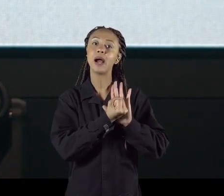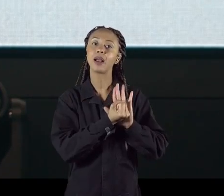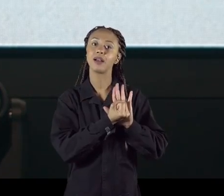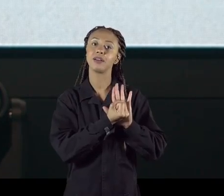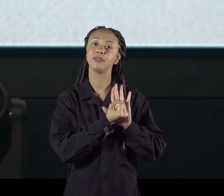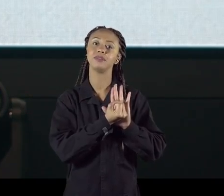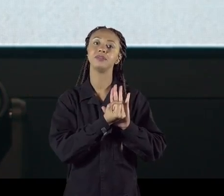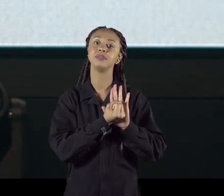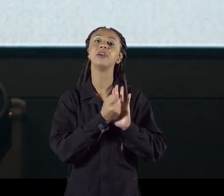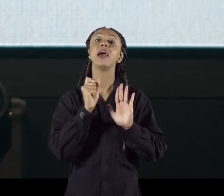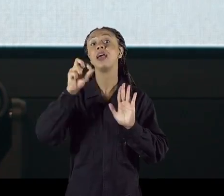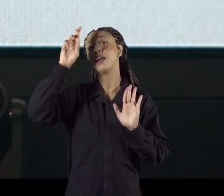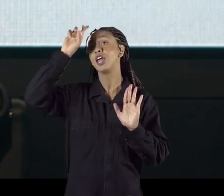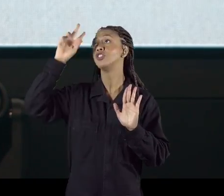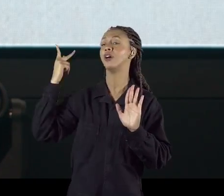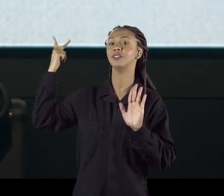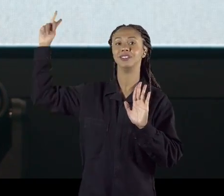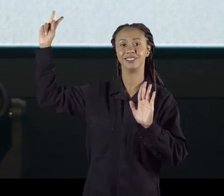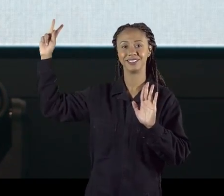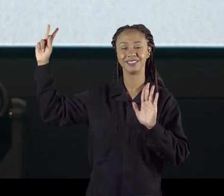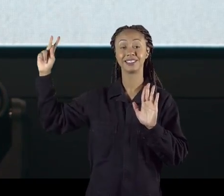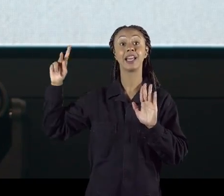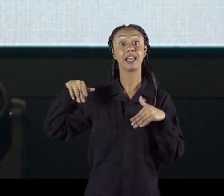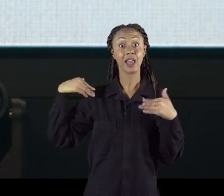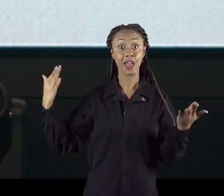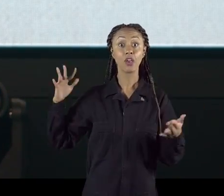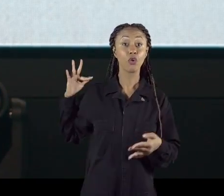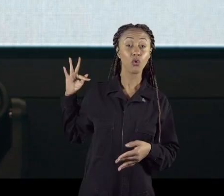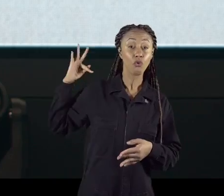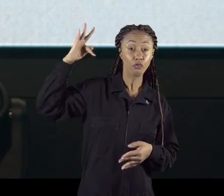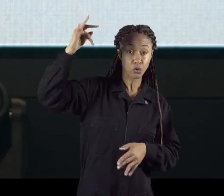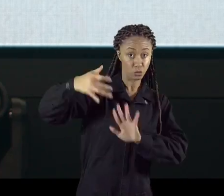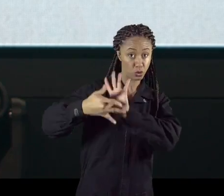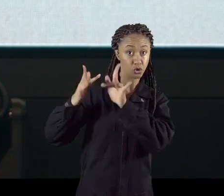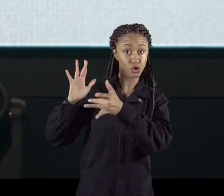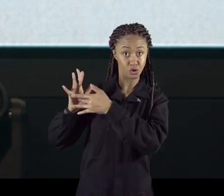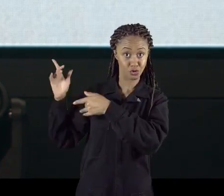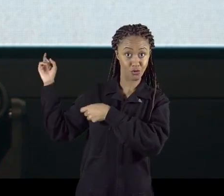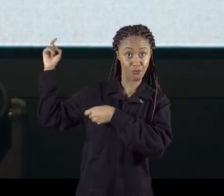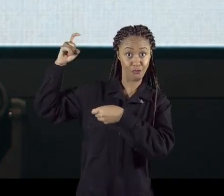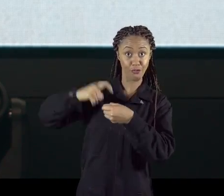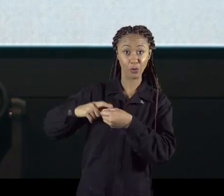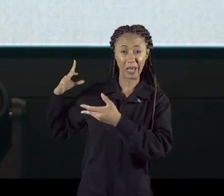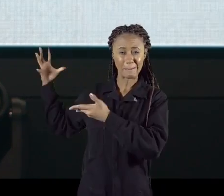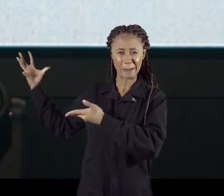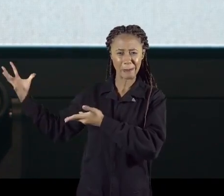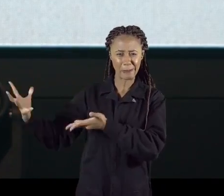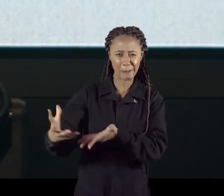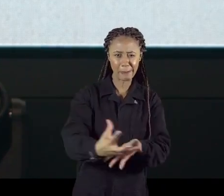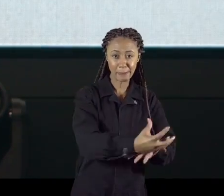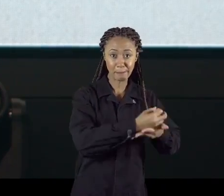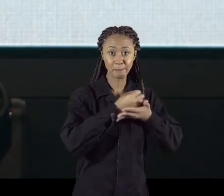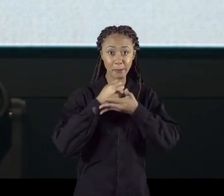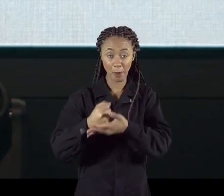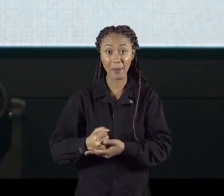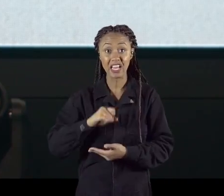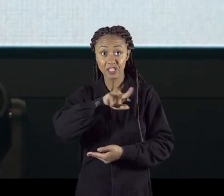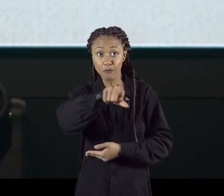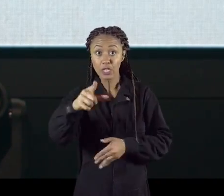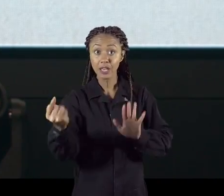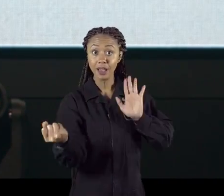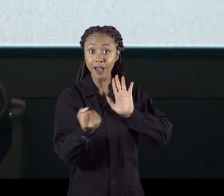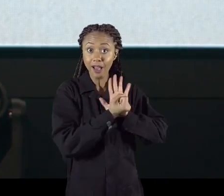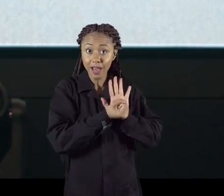no dia do arrebatamento quando a trombeta tocar todos vocês que tiveram selo do Espírito